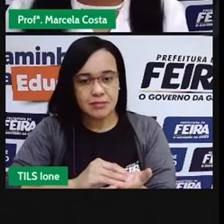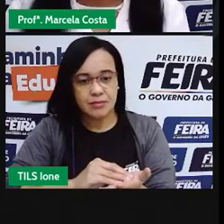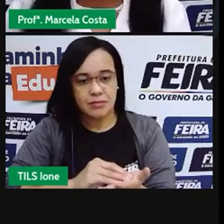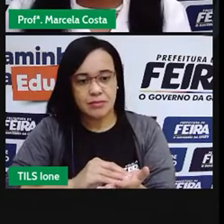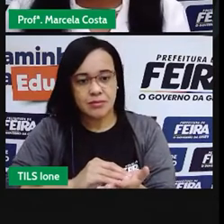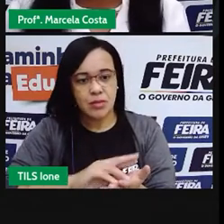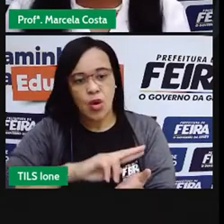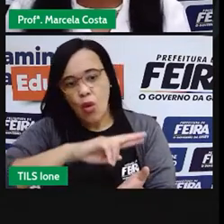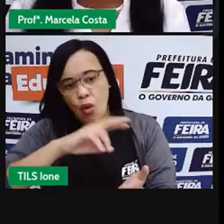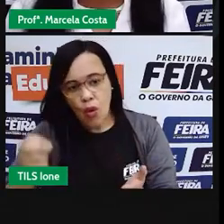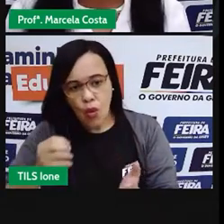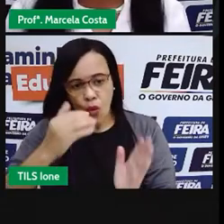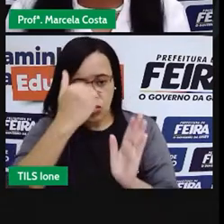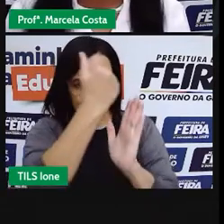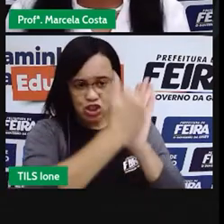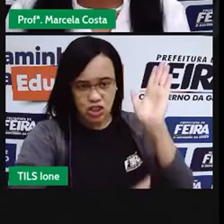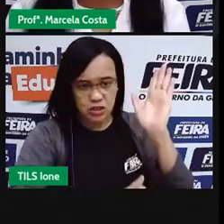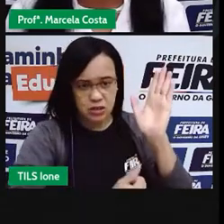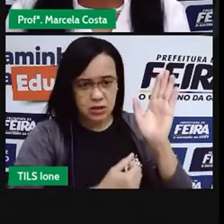precisar diminuir?